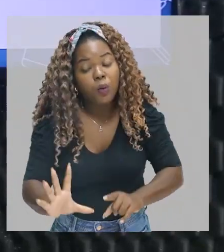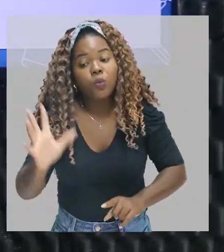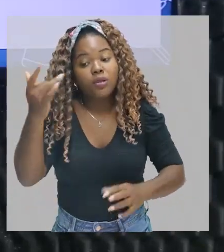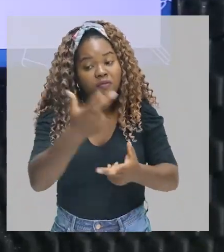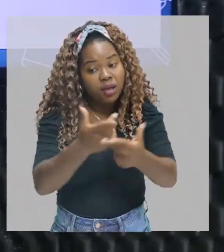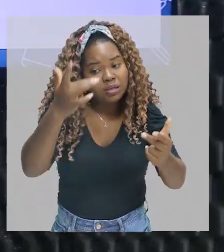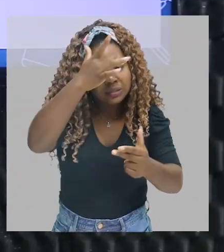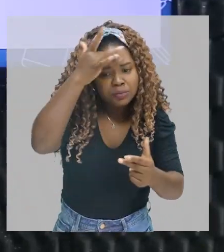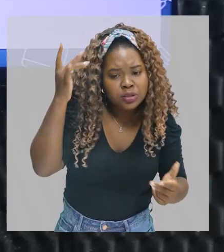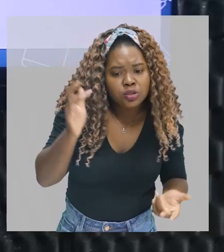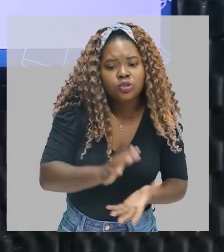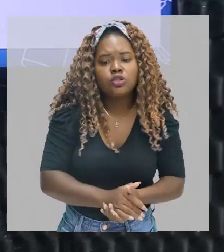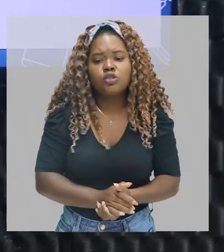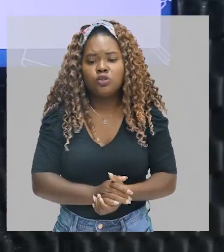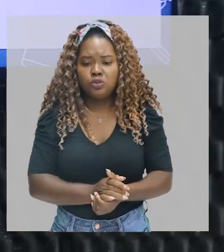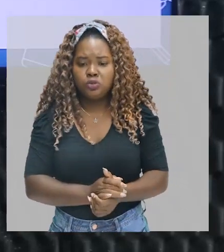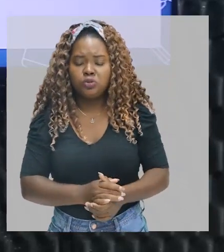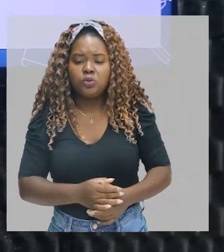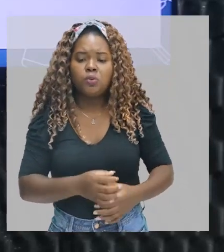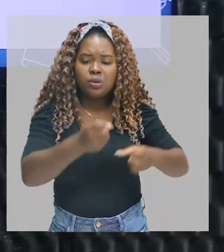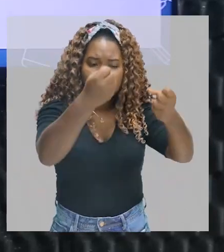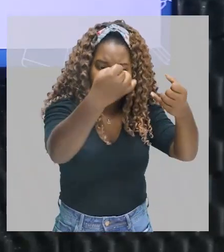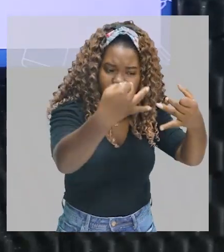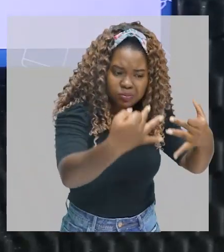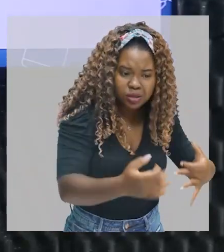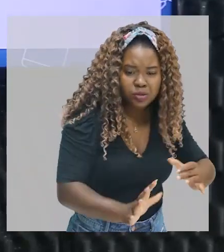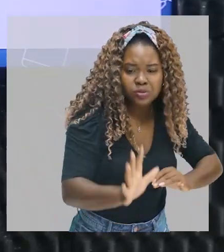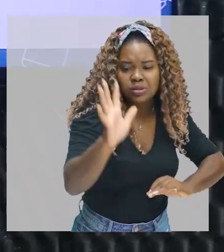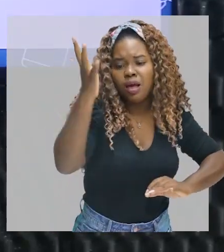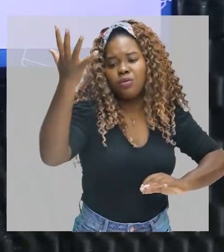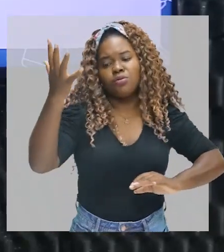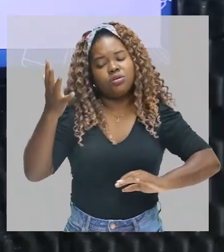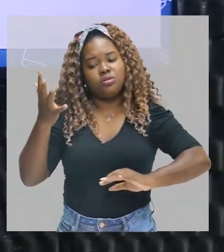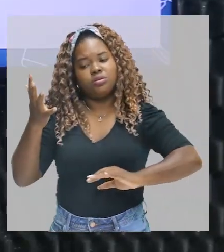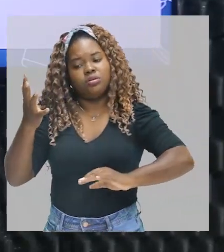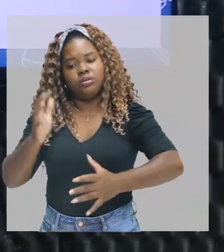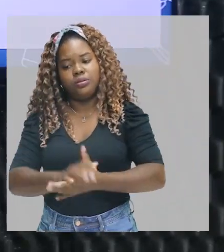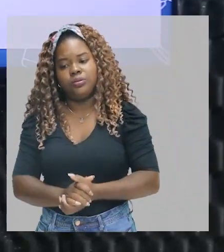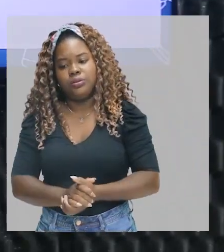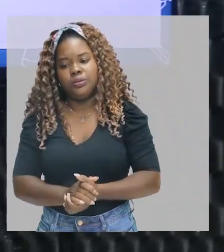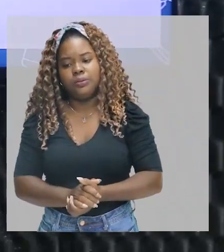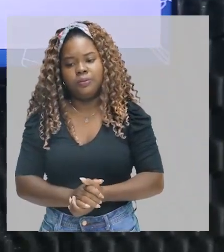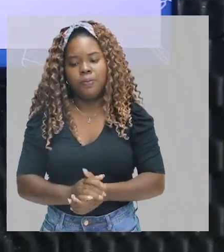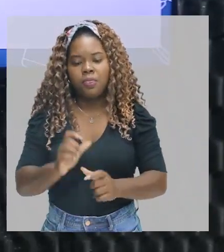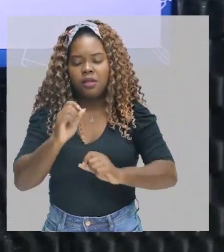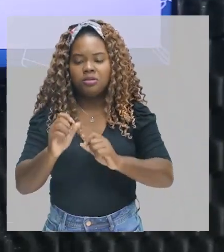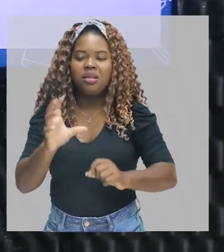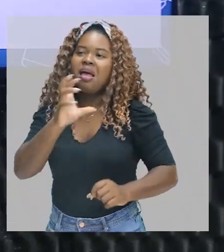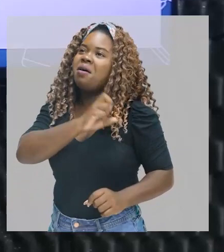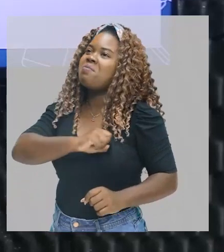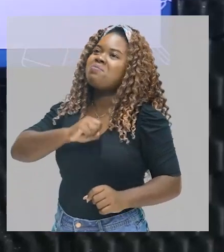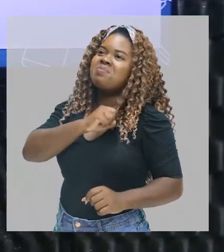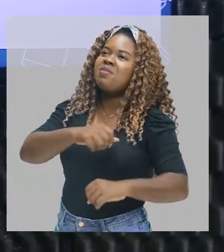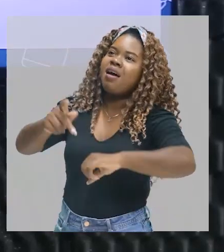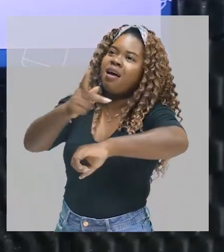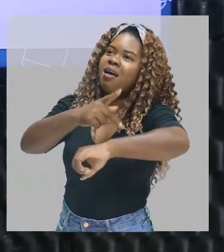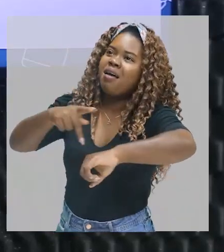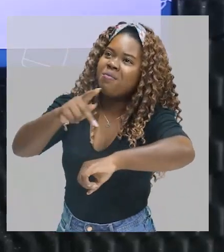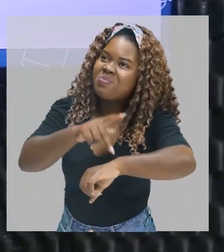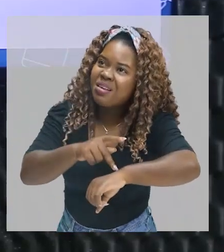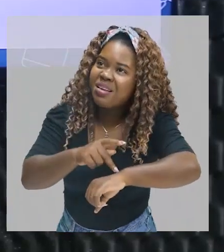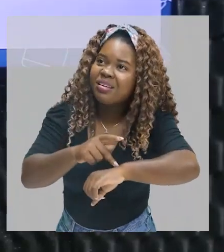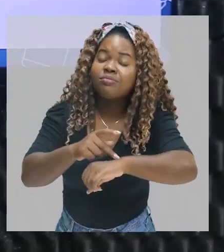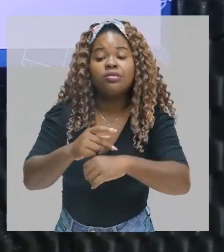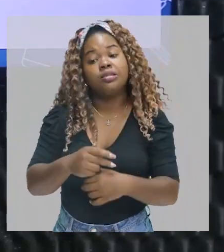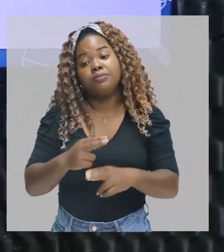pessoas tentando justificar os seus atos com o slogan de amor à pátria, que nem